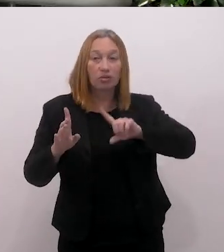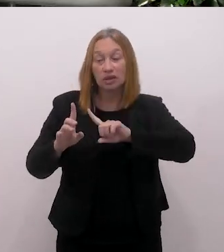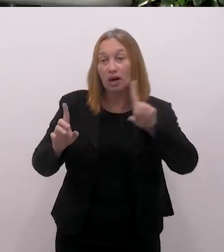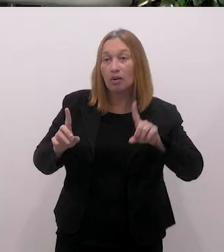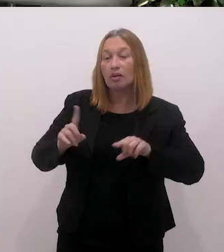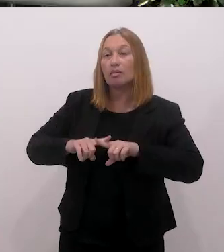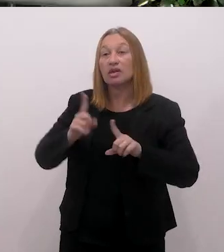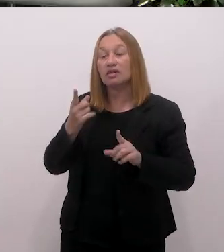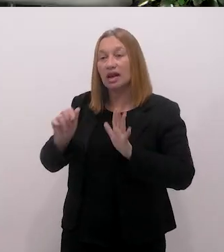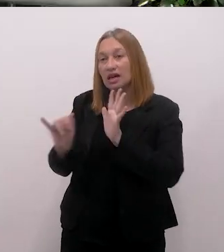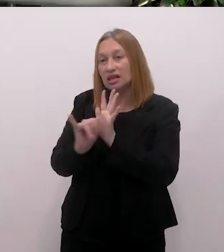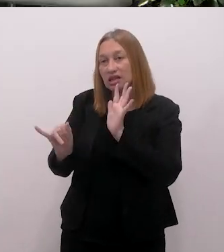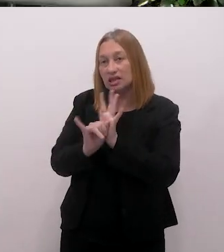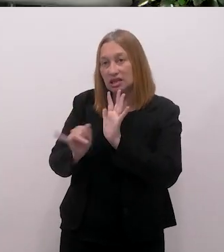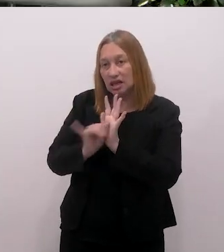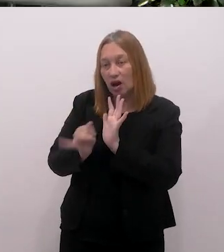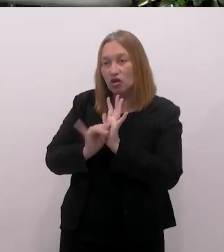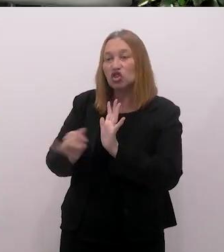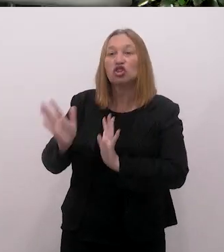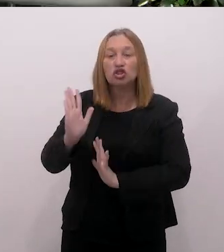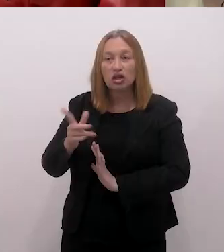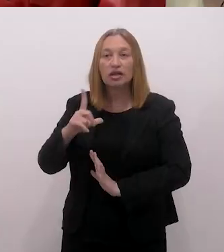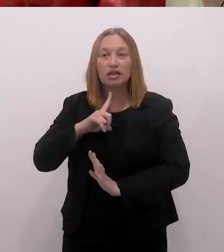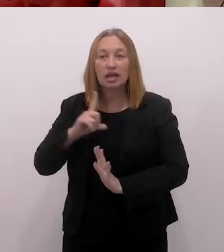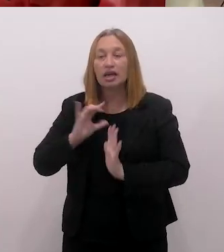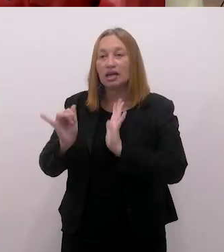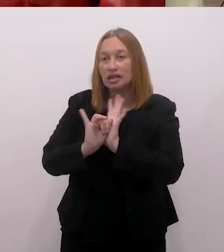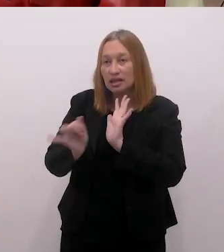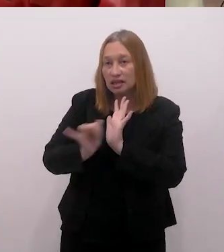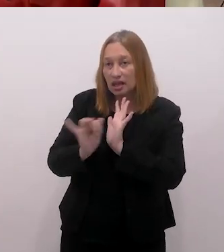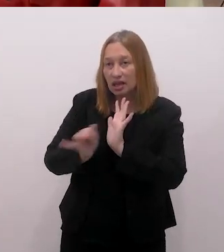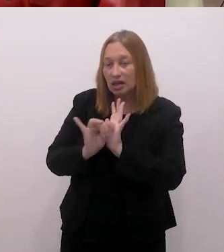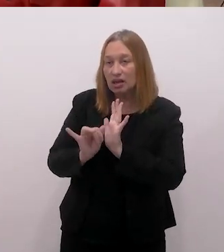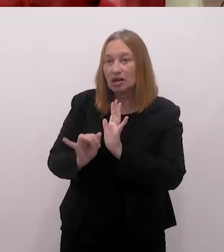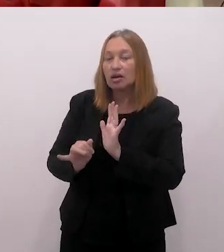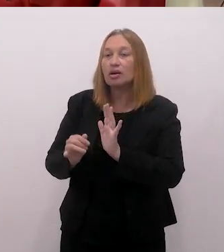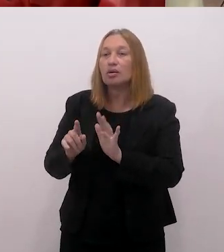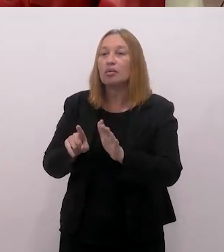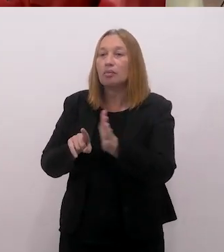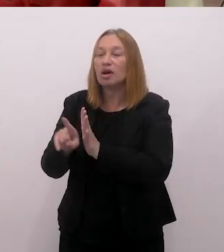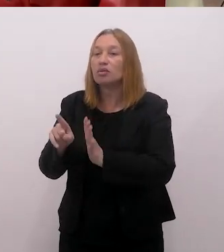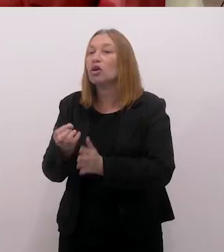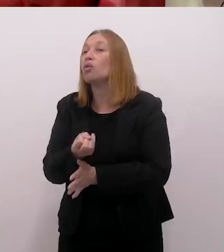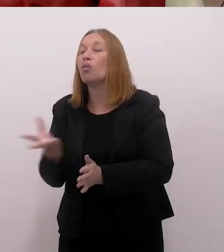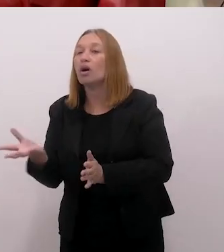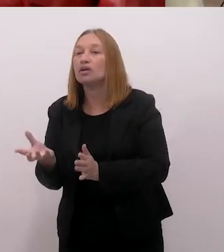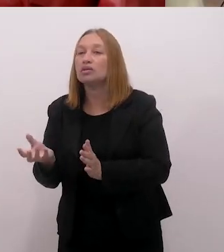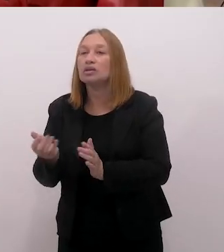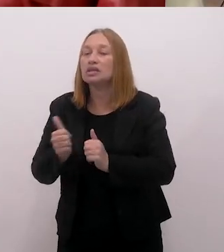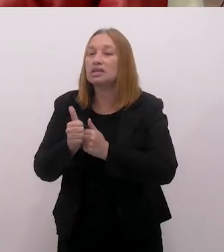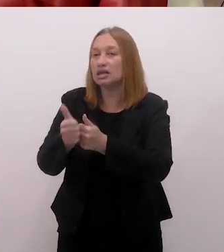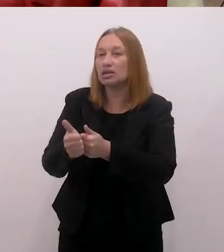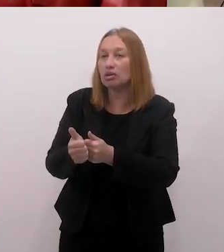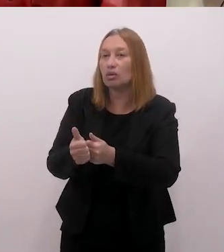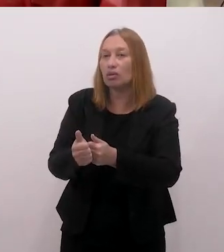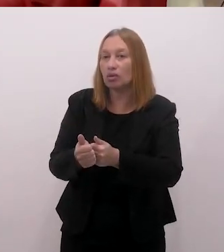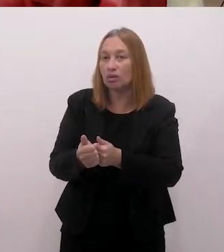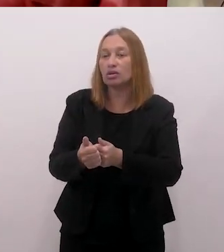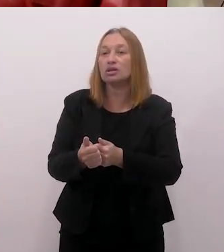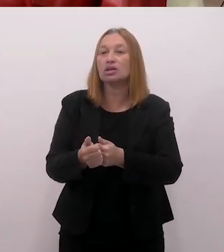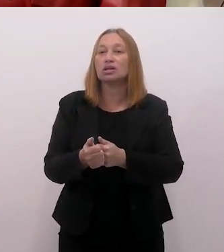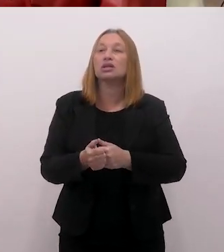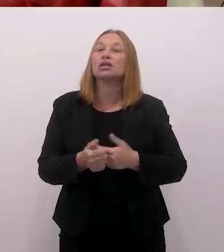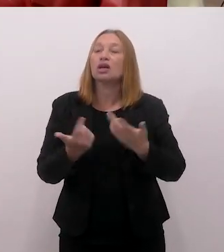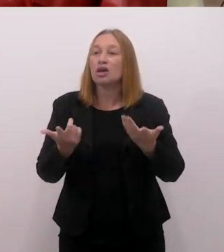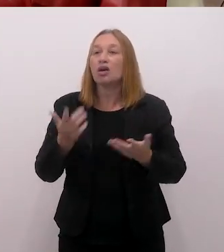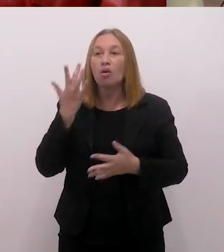em Portugal ainda não, mas vai no edital, já tem editais aqui, que já perguntam quantos seguidores tem, qual é o... Então